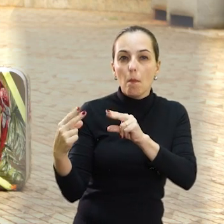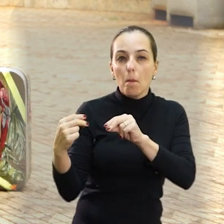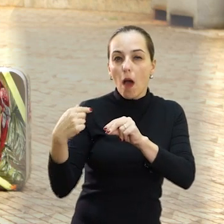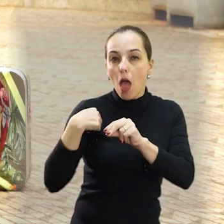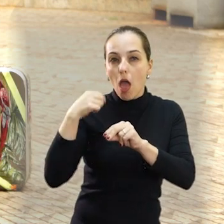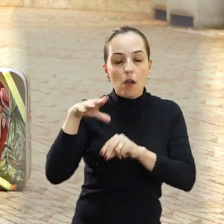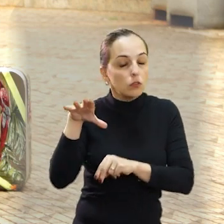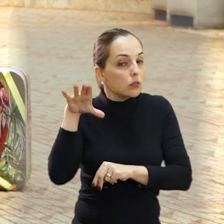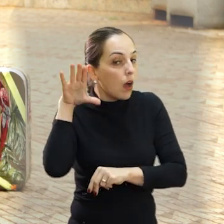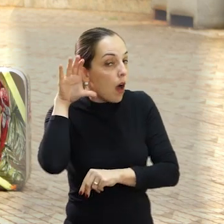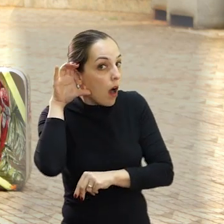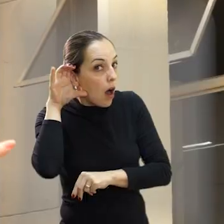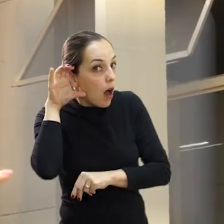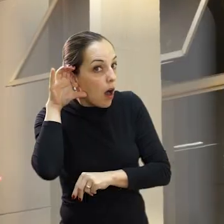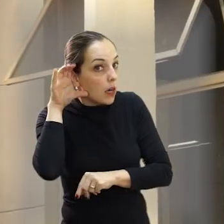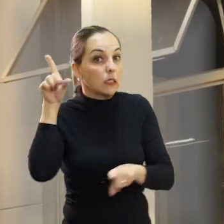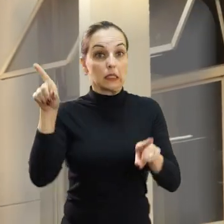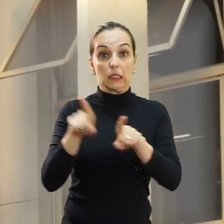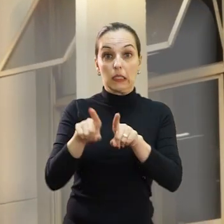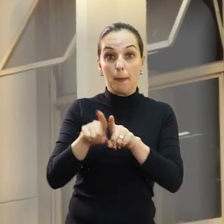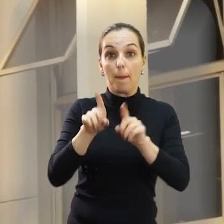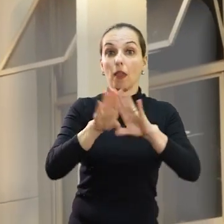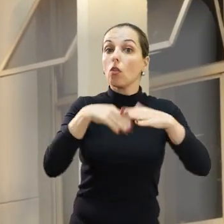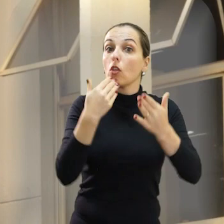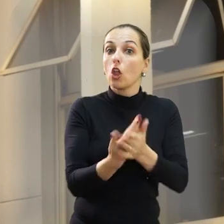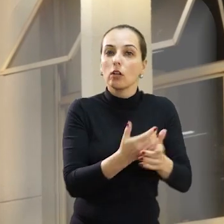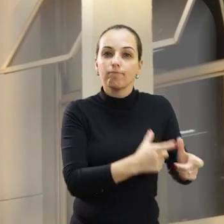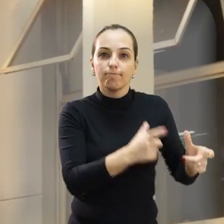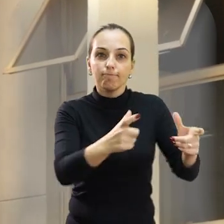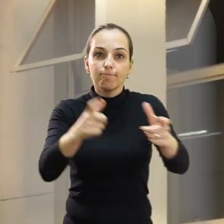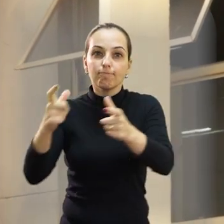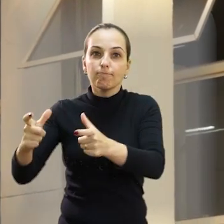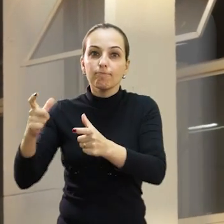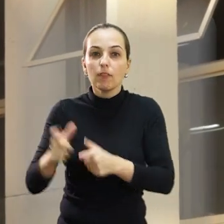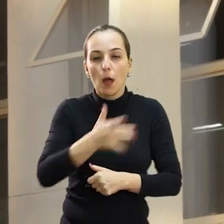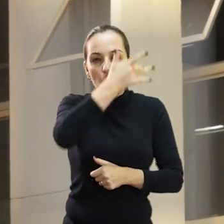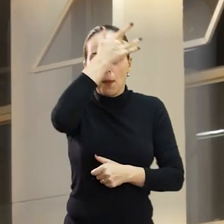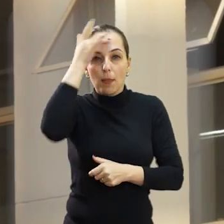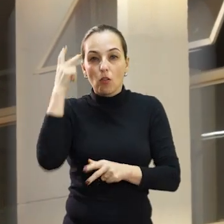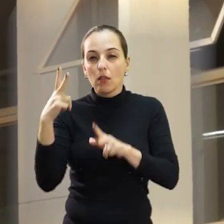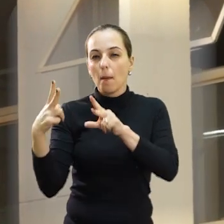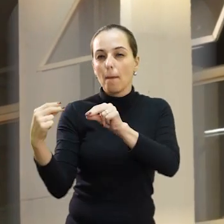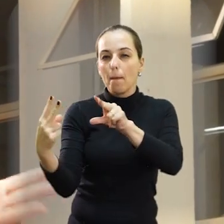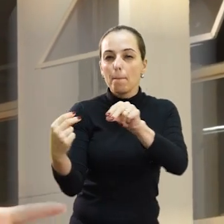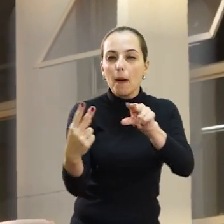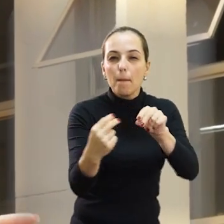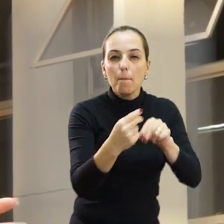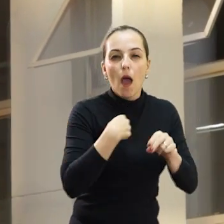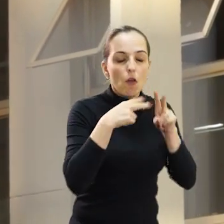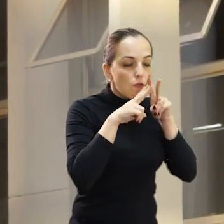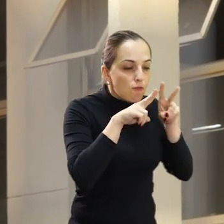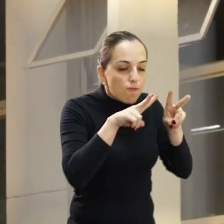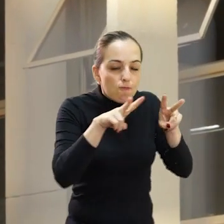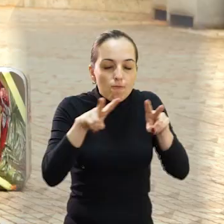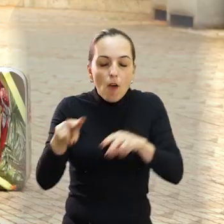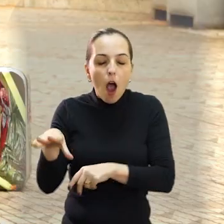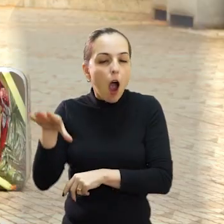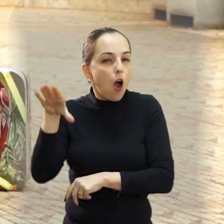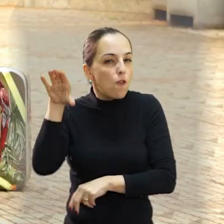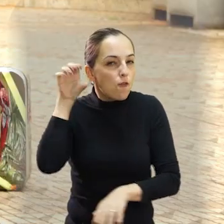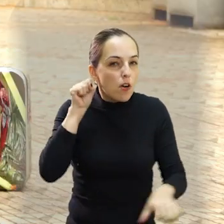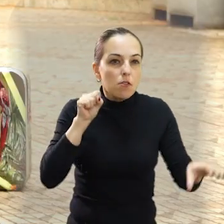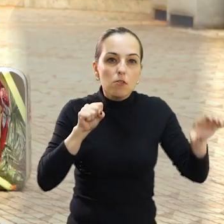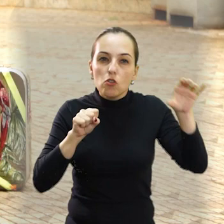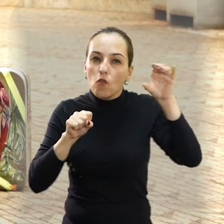prestava atenção no ônibus, quando eu andava de ônibus, as histórias que estavam sendo contadas, na escola,